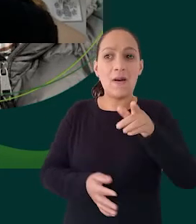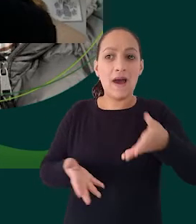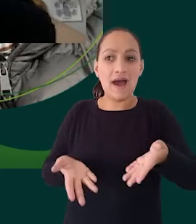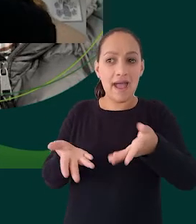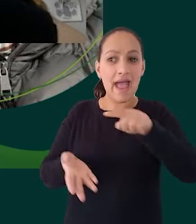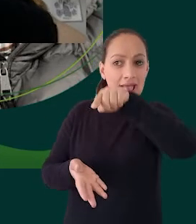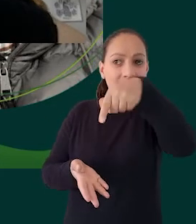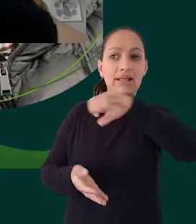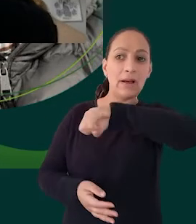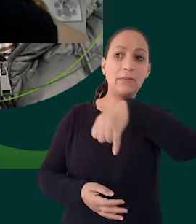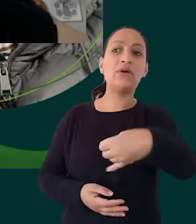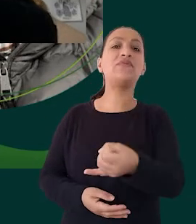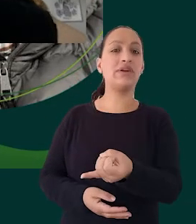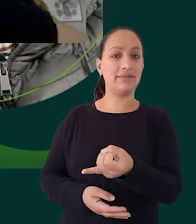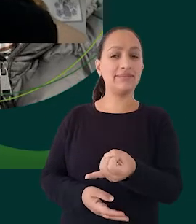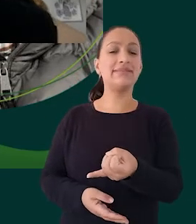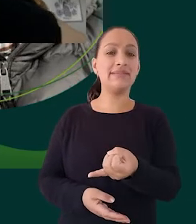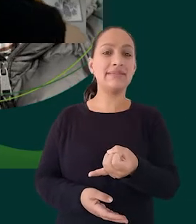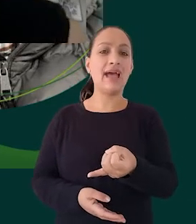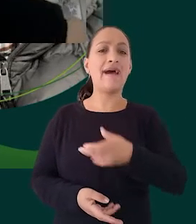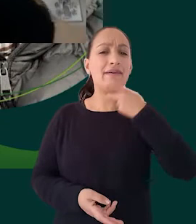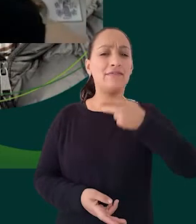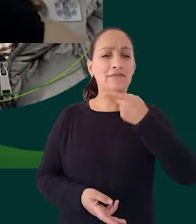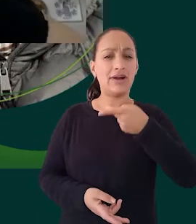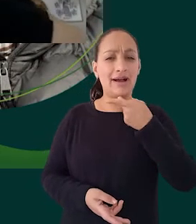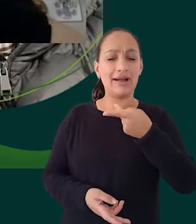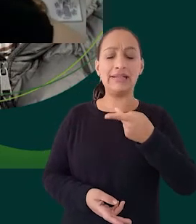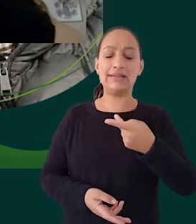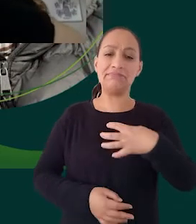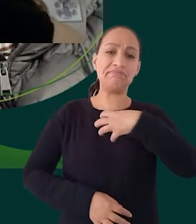e que vocês possam aproveitar, a fala